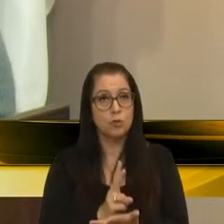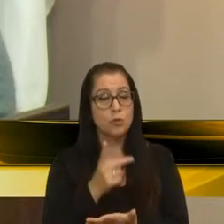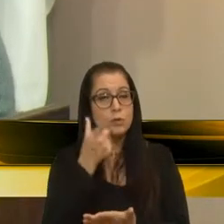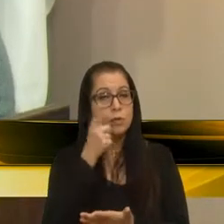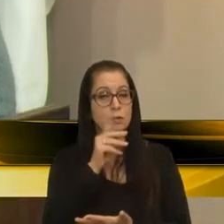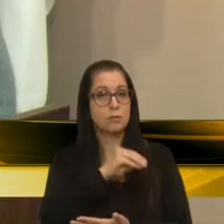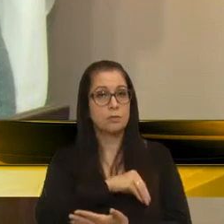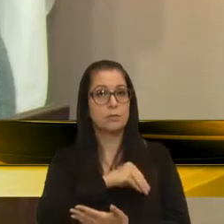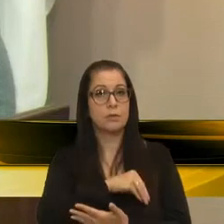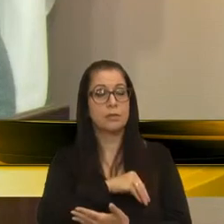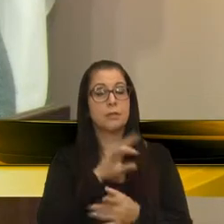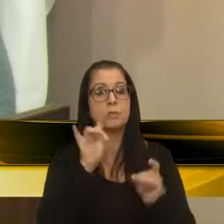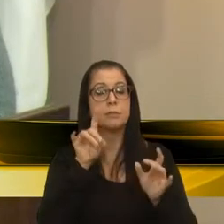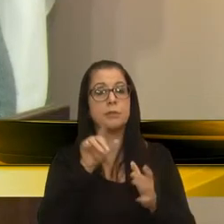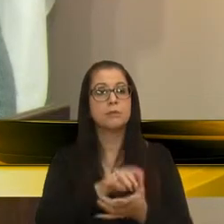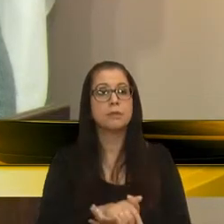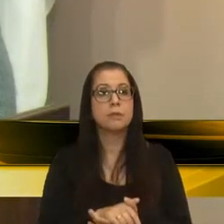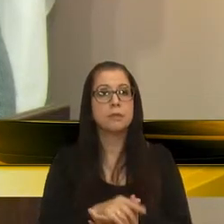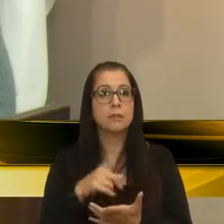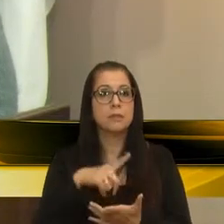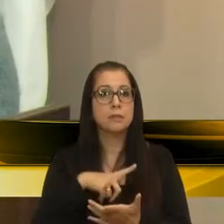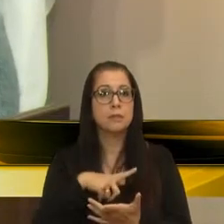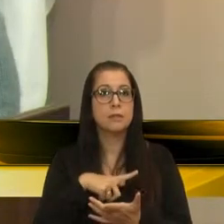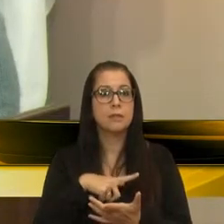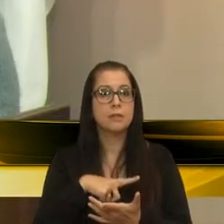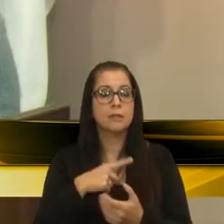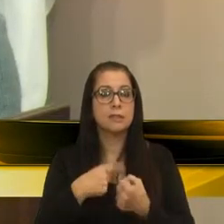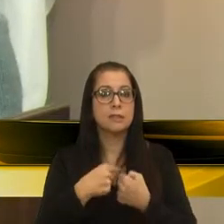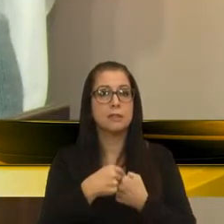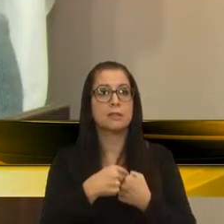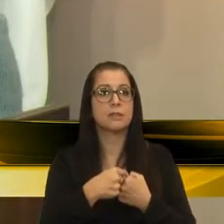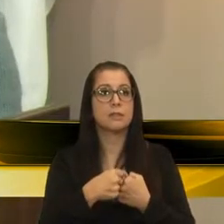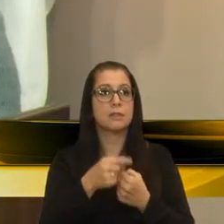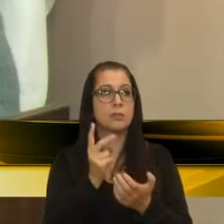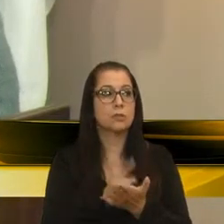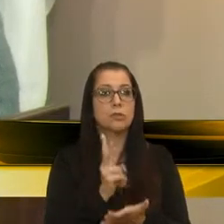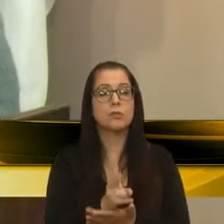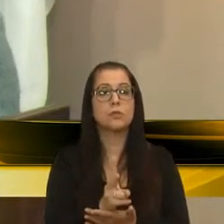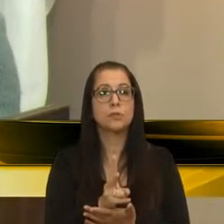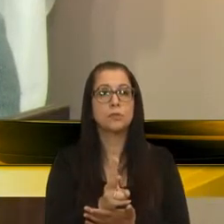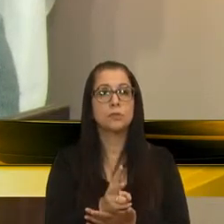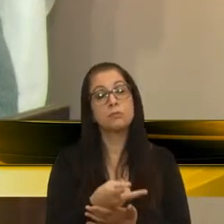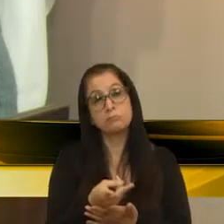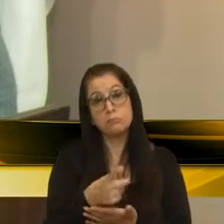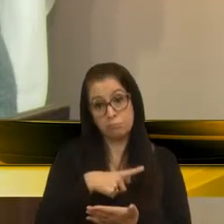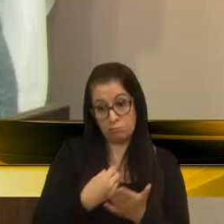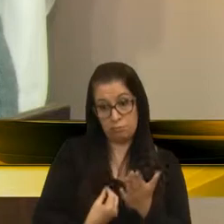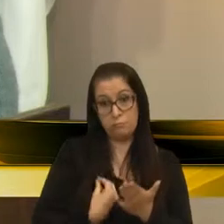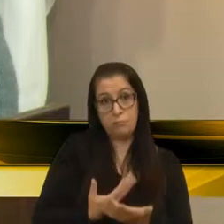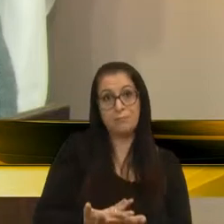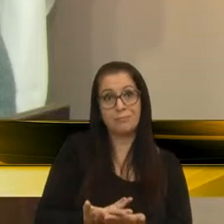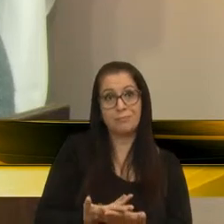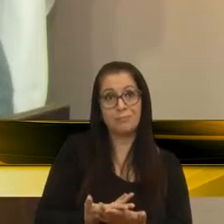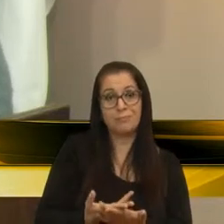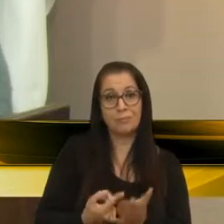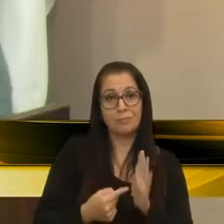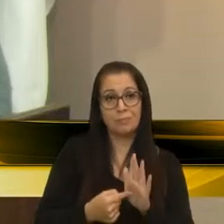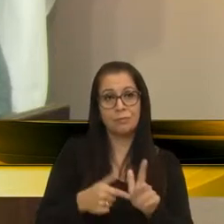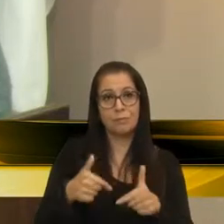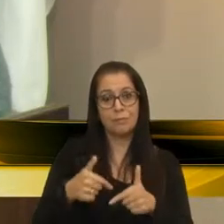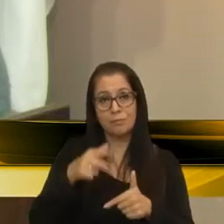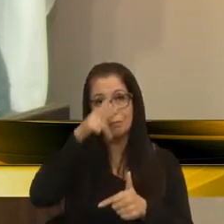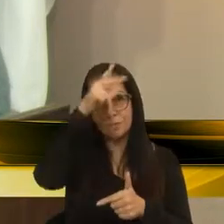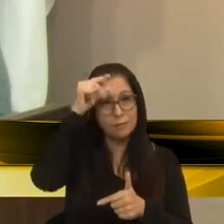recebendo e, especialmente, garantir que a cidade continue existindo, prestando serviço